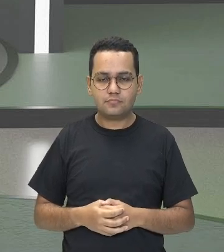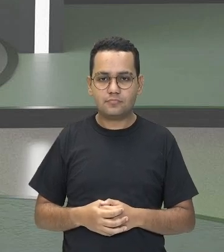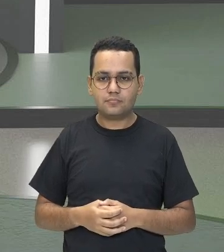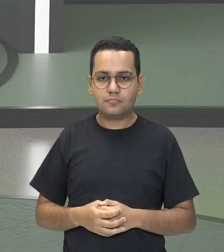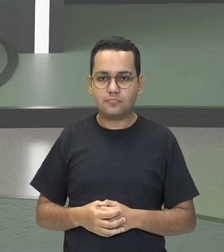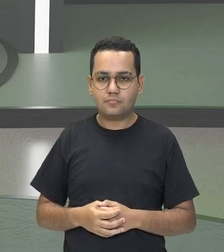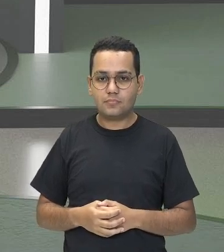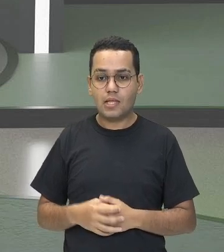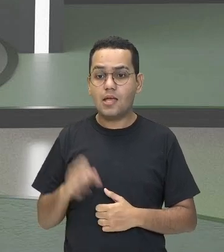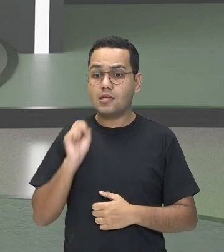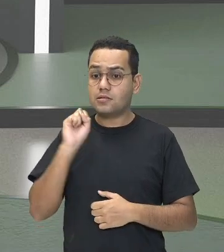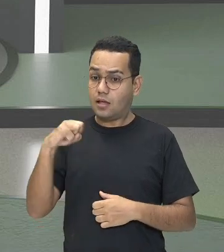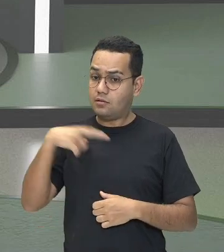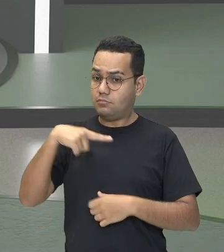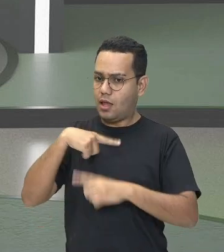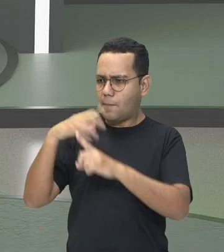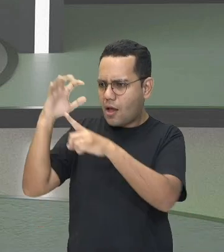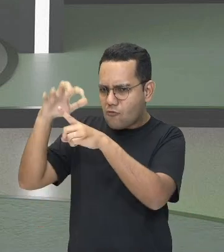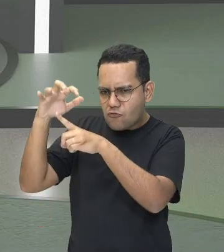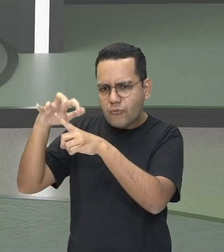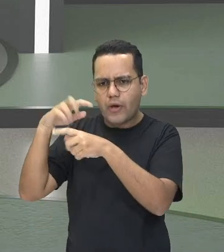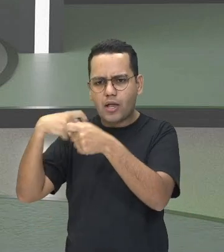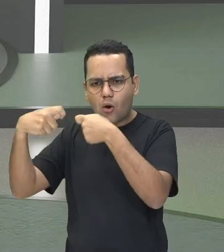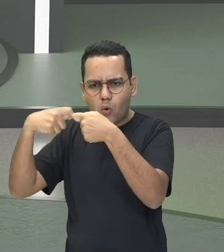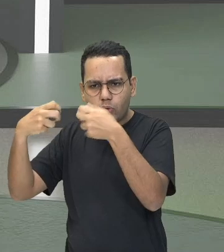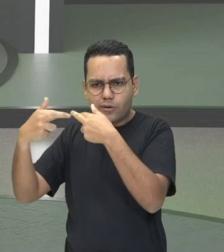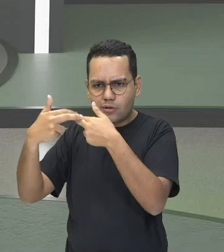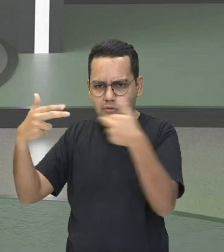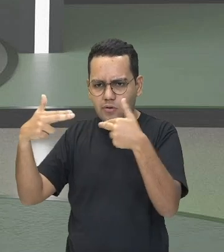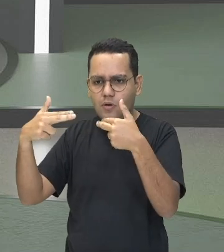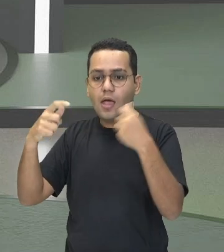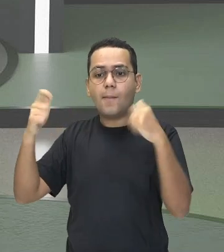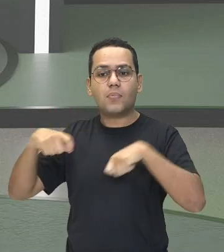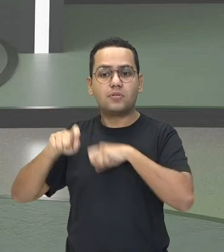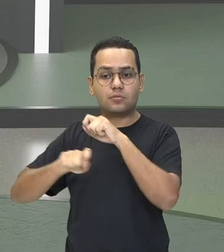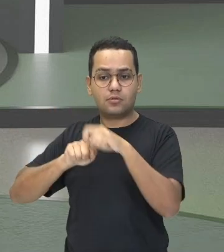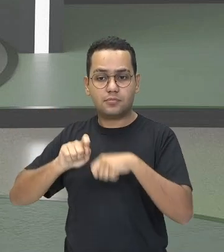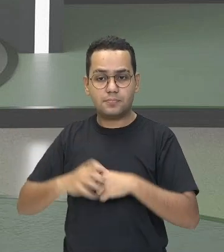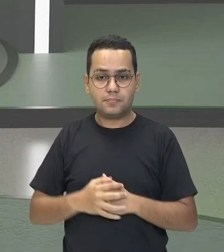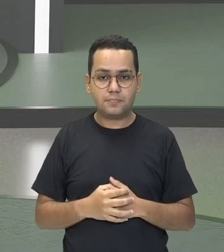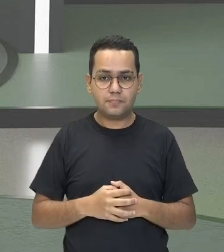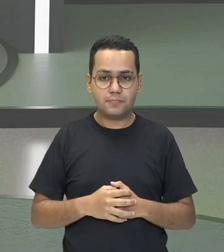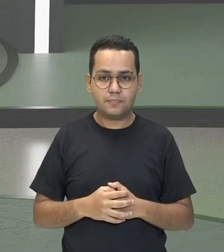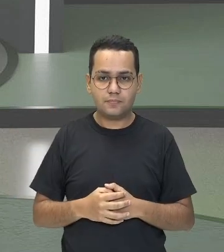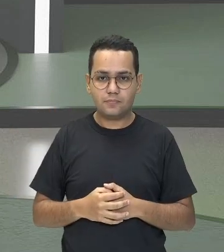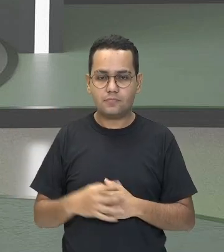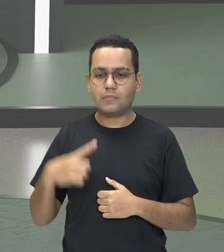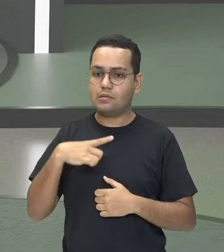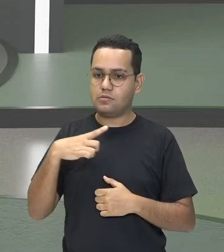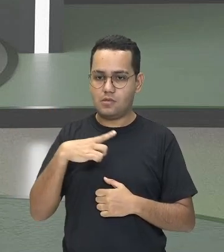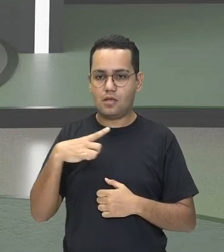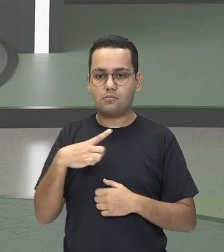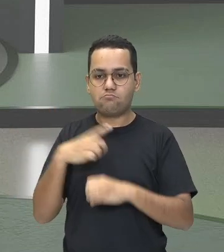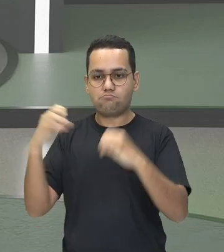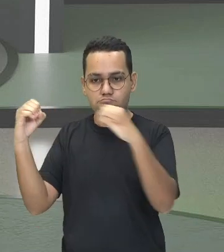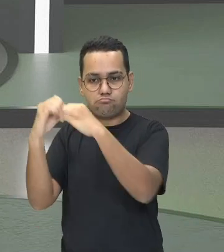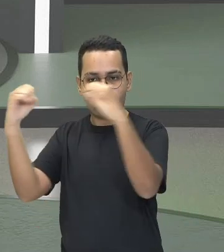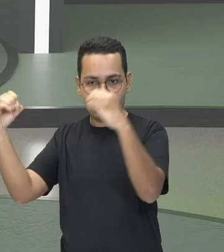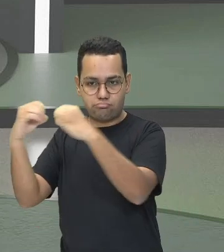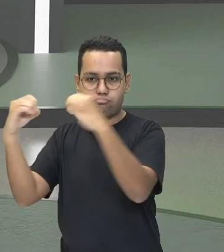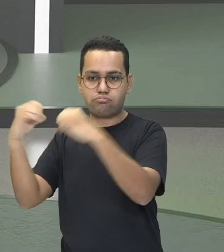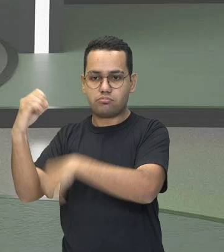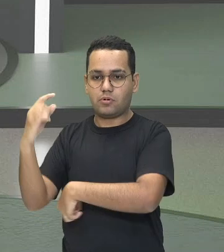concentração tiver ali daquela determinada substân eu vou ter o quê eu vou ter a chances delas se chocarem e a reação